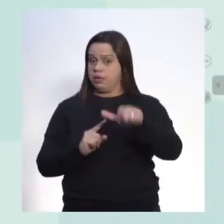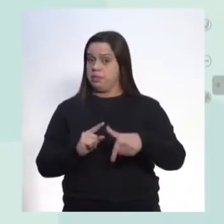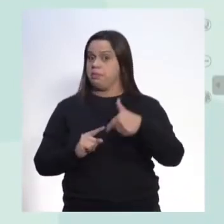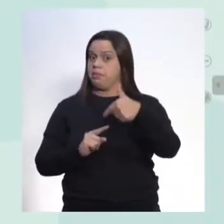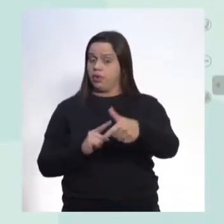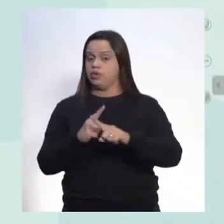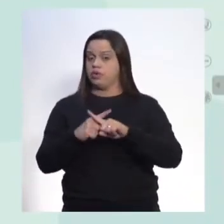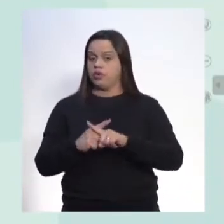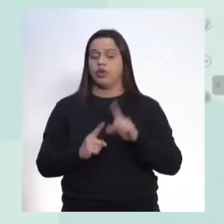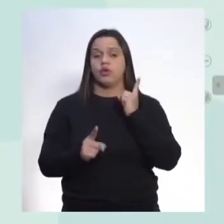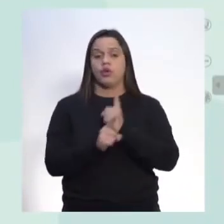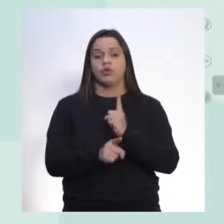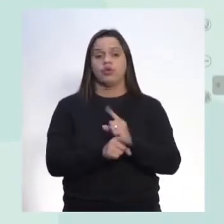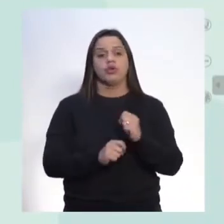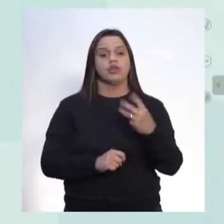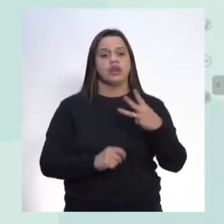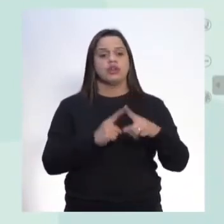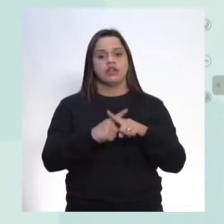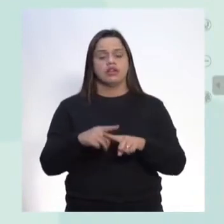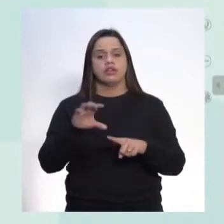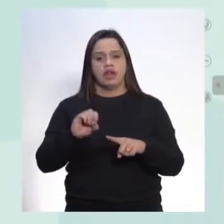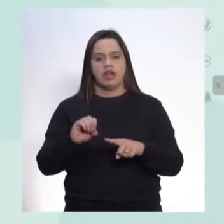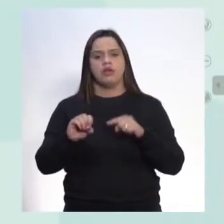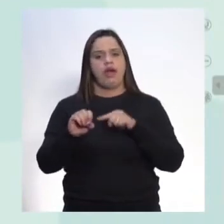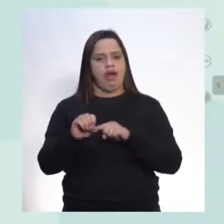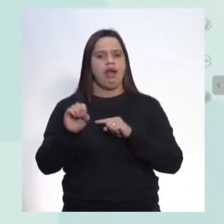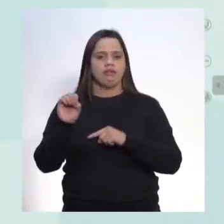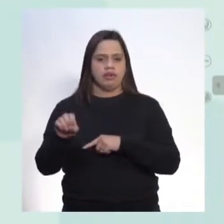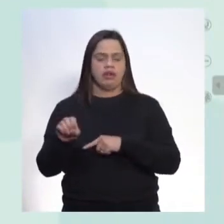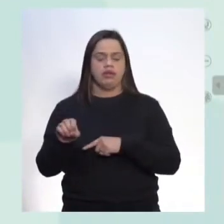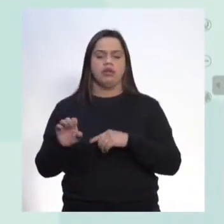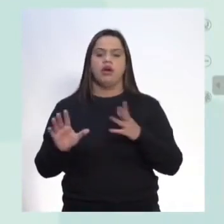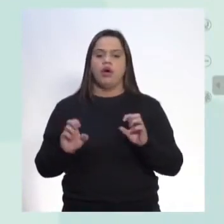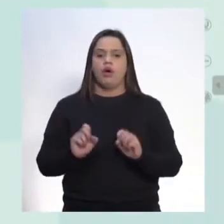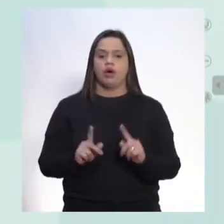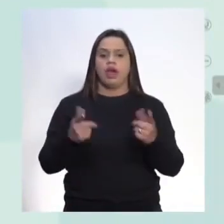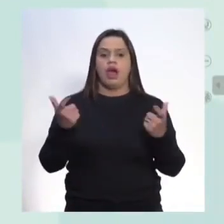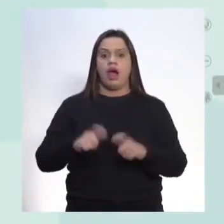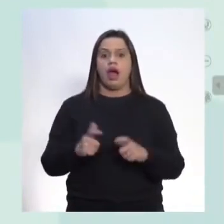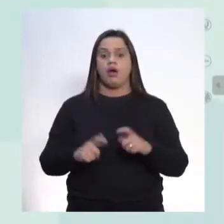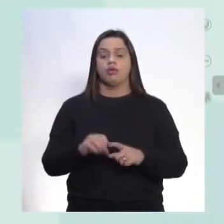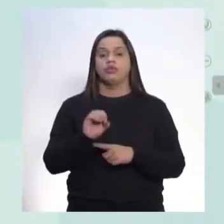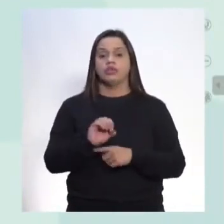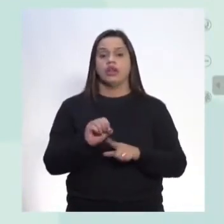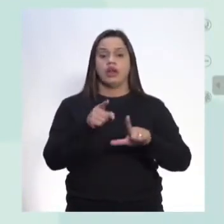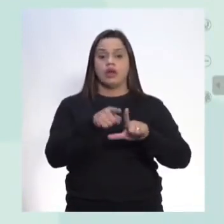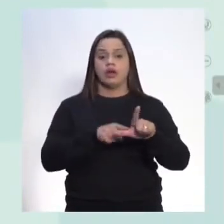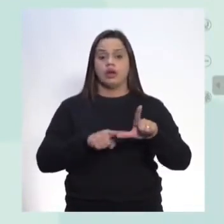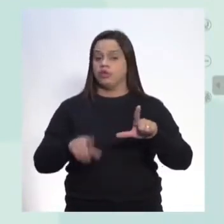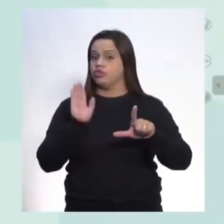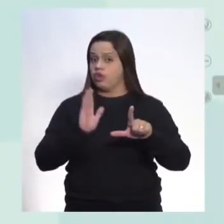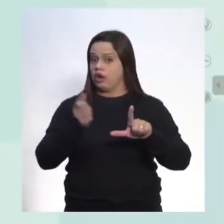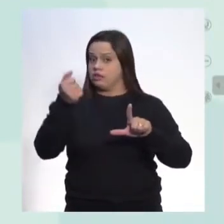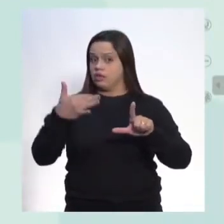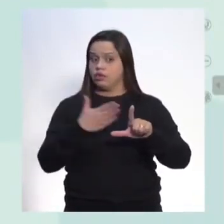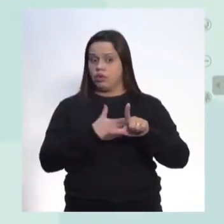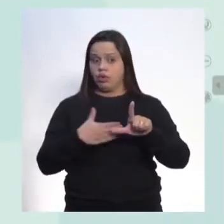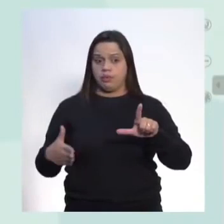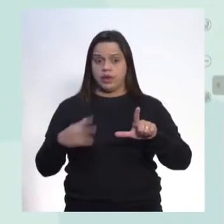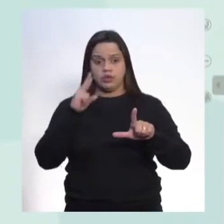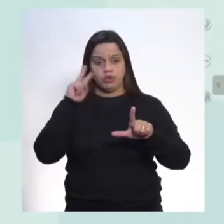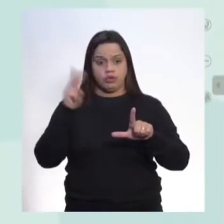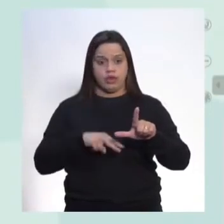multiplicação, eu encontrei que 3 vezes 0 é o próprio 0. Opa, onde que eu vou marcar esse ponto? Falamos dele lá no começo da aula. Está aqui,